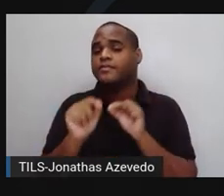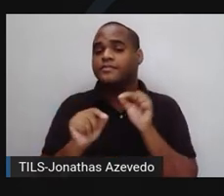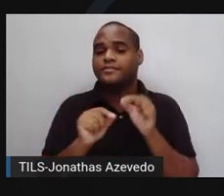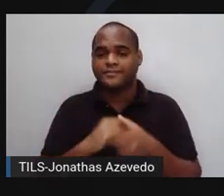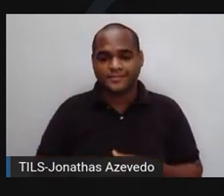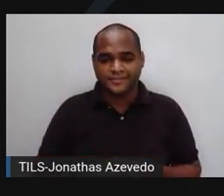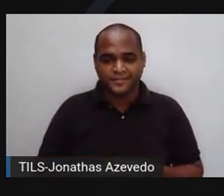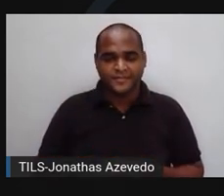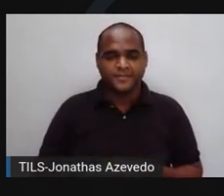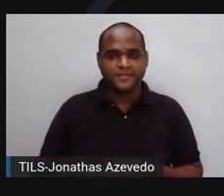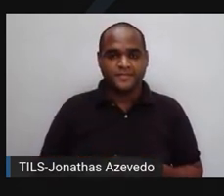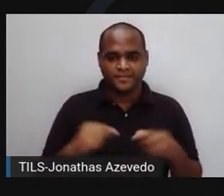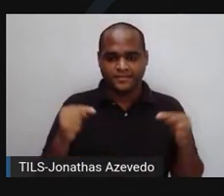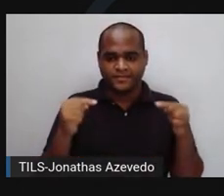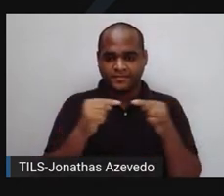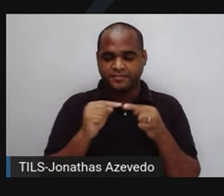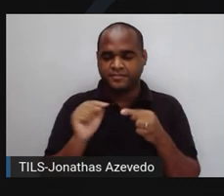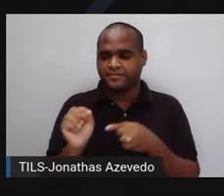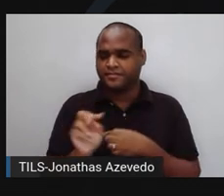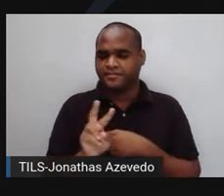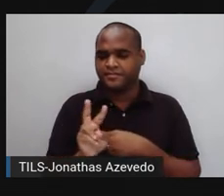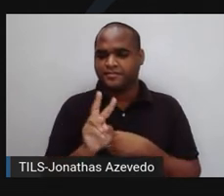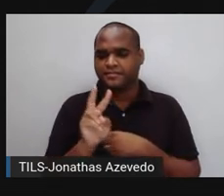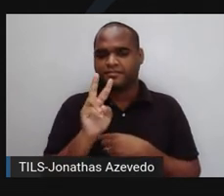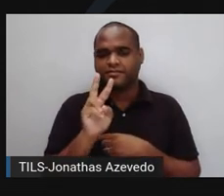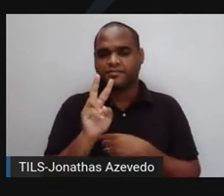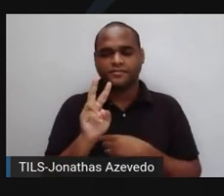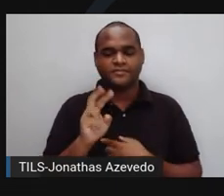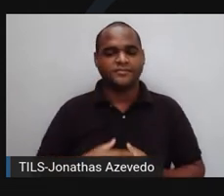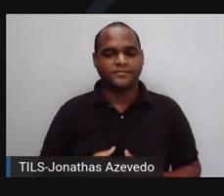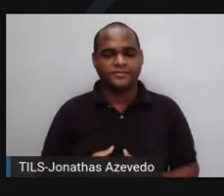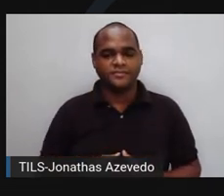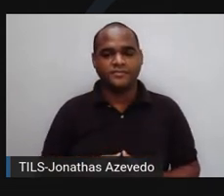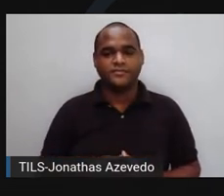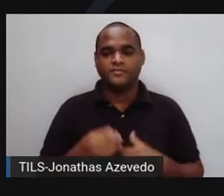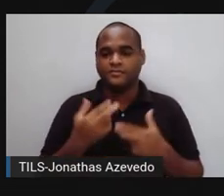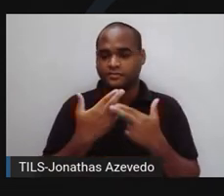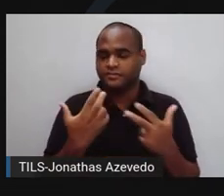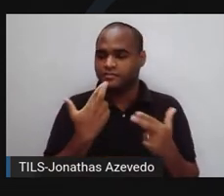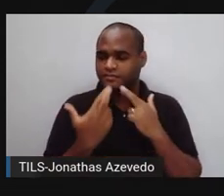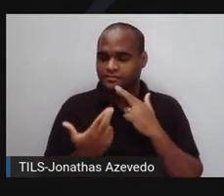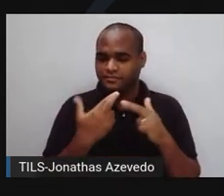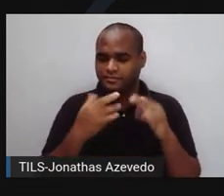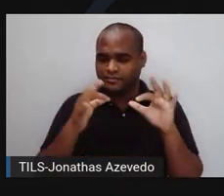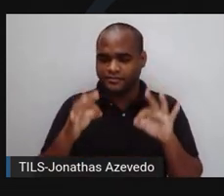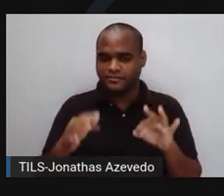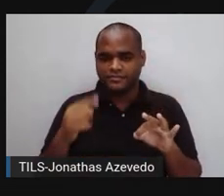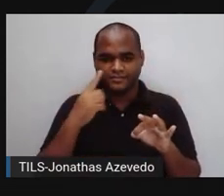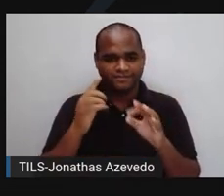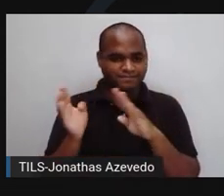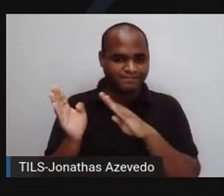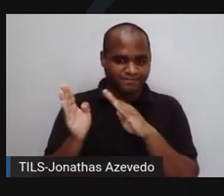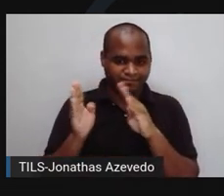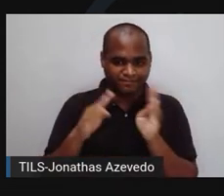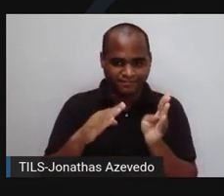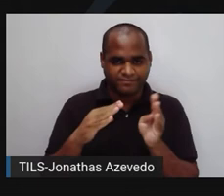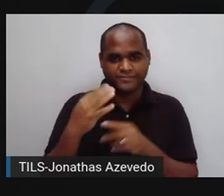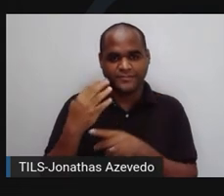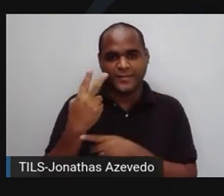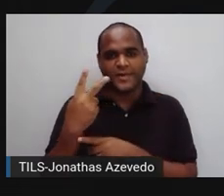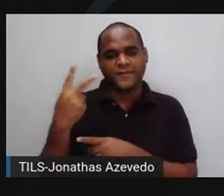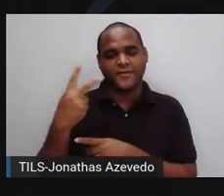e como se aplica a valoração as respostas você encontra nessa edição de p22